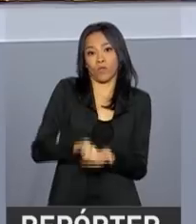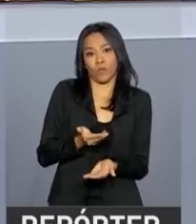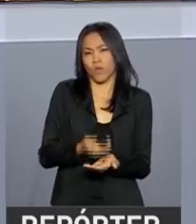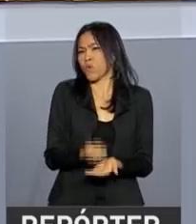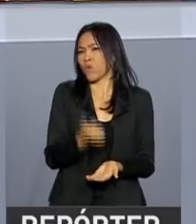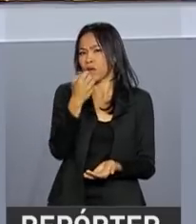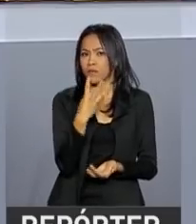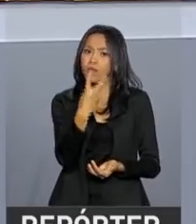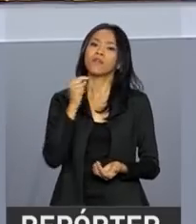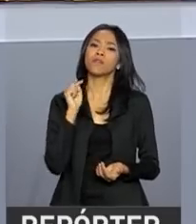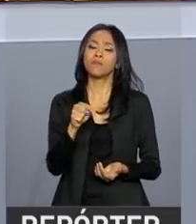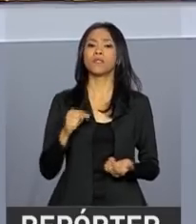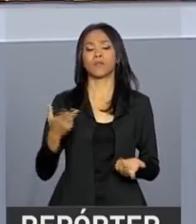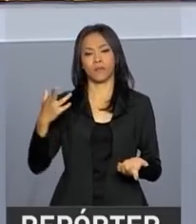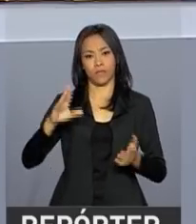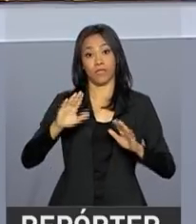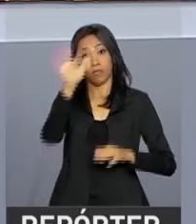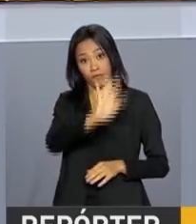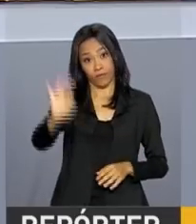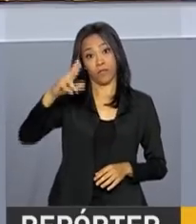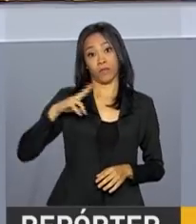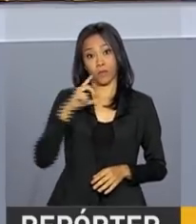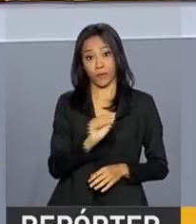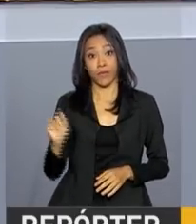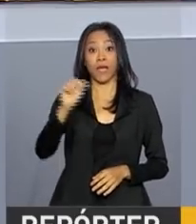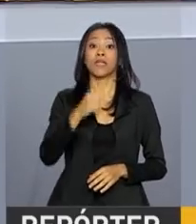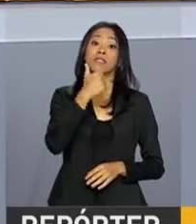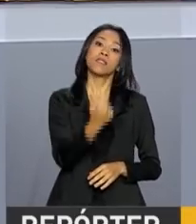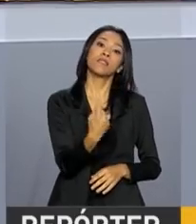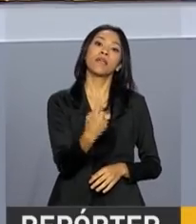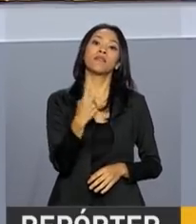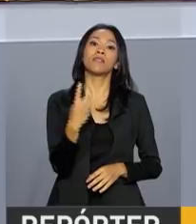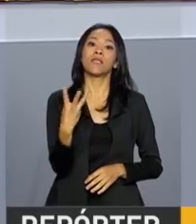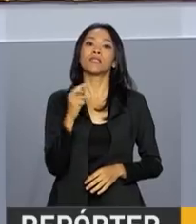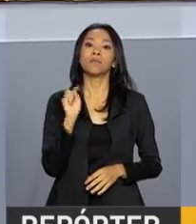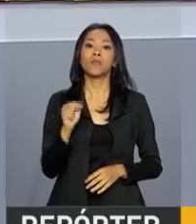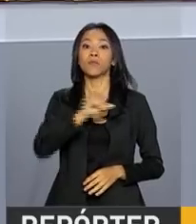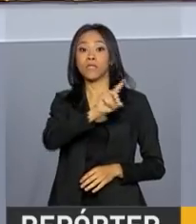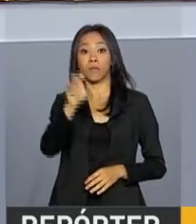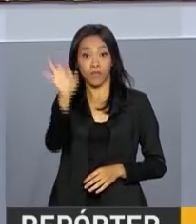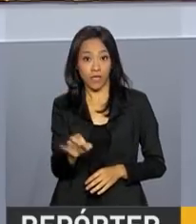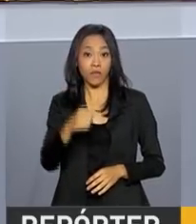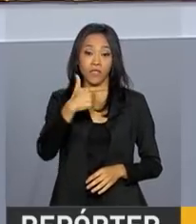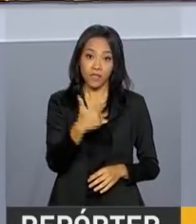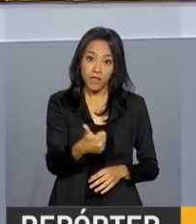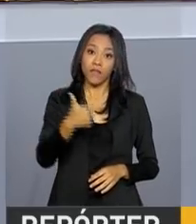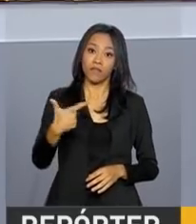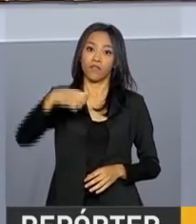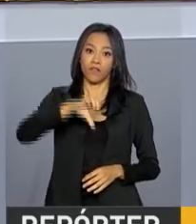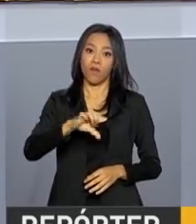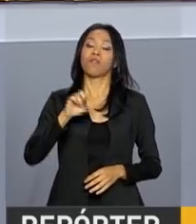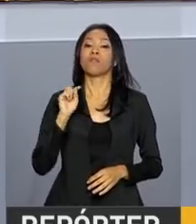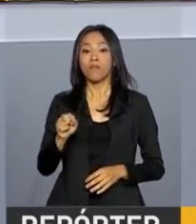instituições de ensino particulares cerca de 113 mil bolsas são integrais e 129 mil parciais outras informações